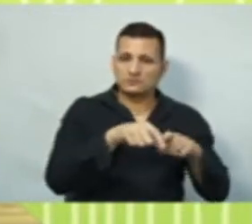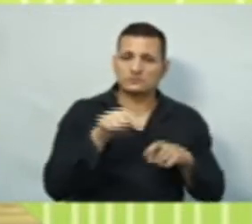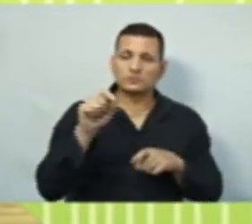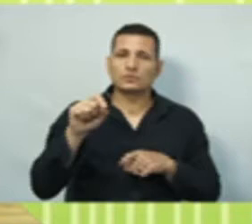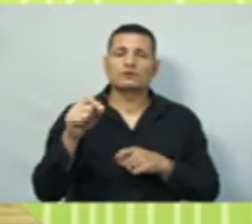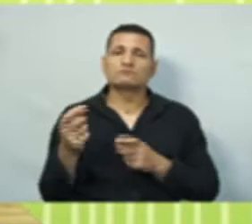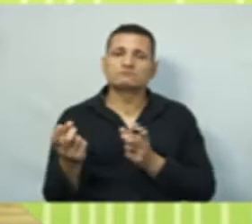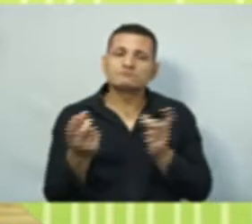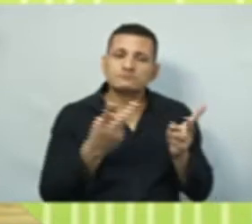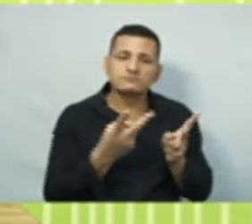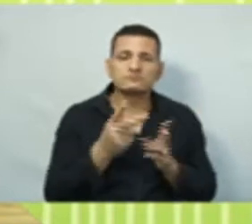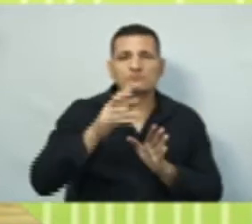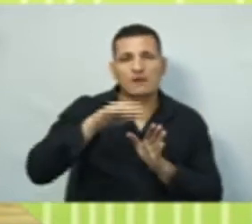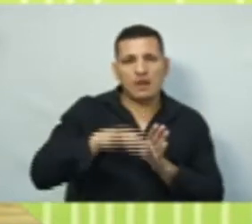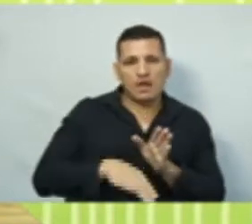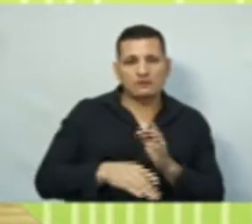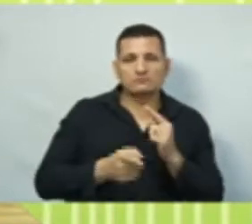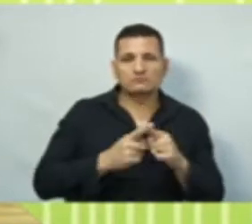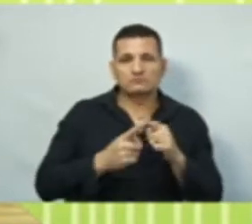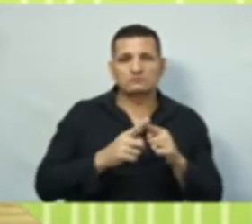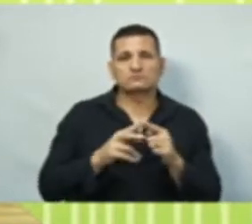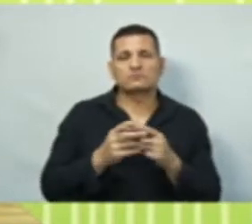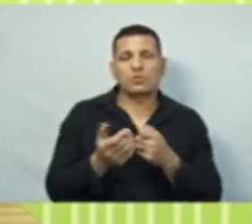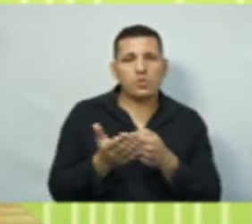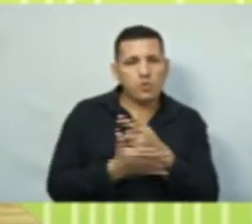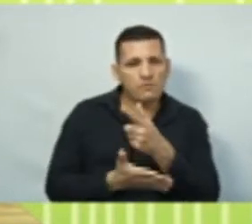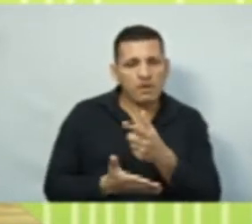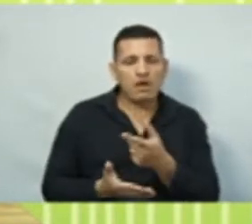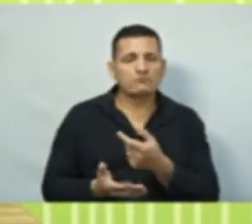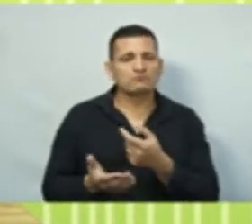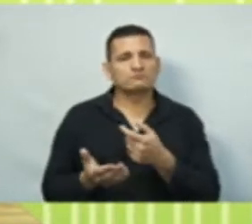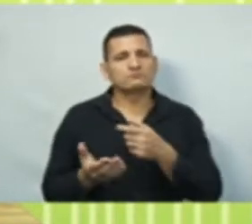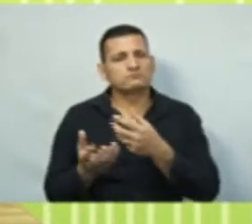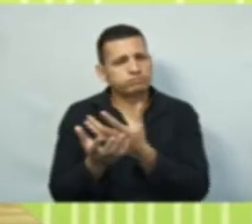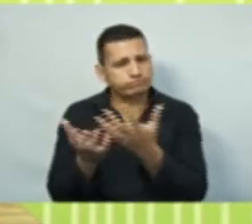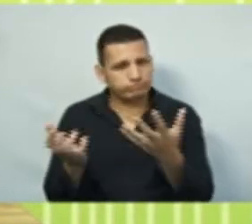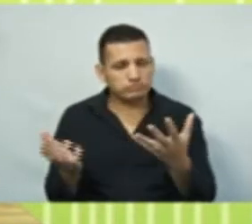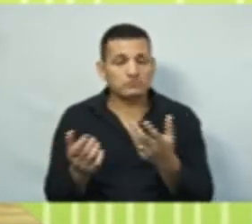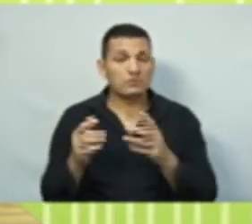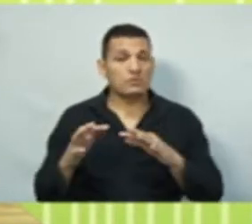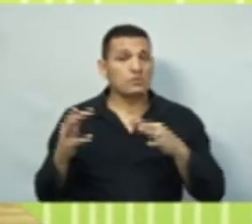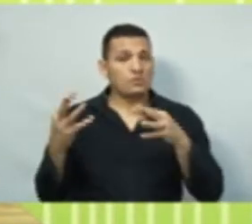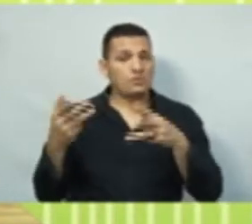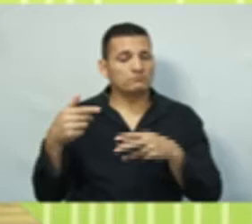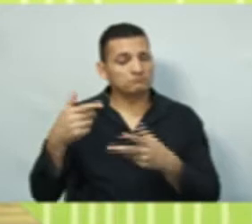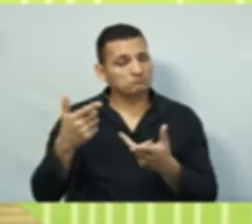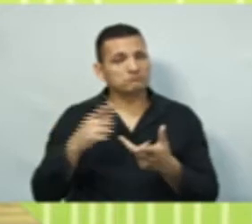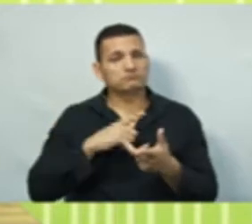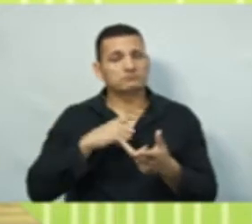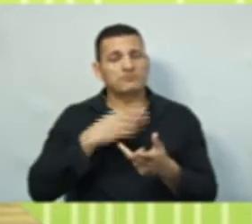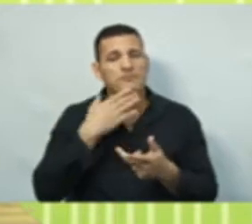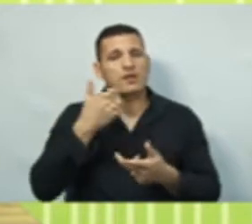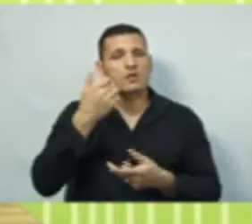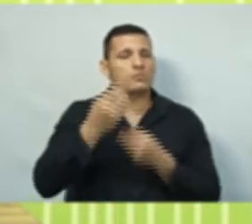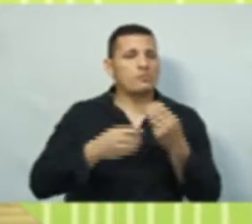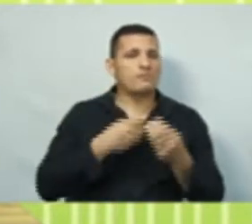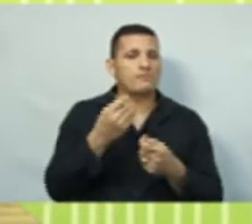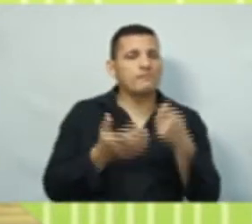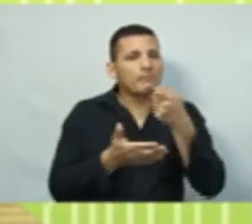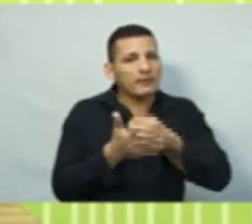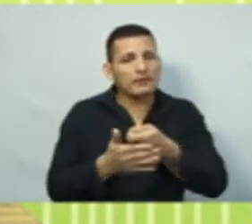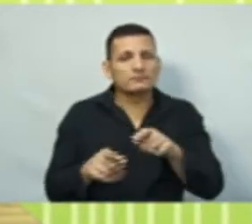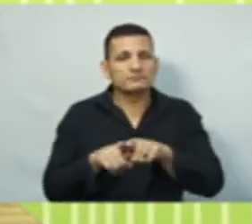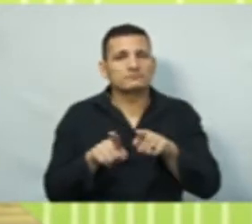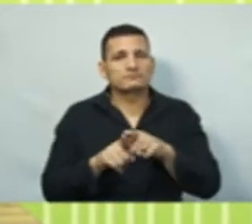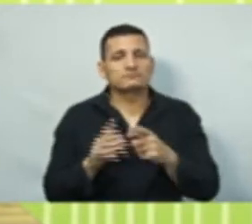bem menor, porque vai comprar em grande quantidade e todos vão ter uma melhor forma de pagamento também dentro da